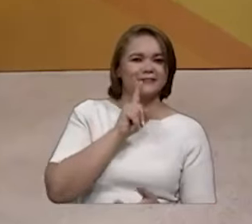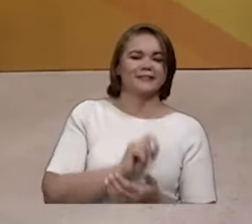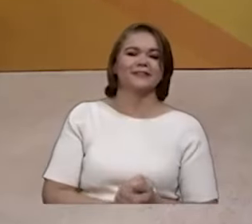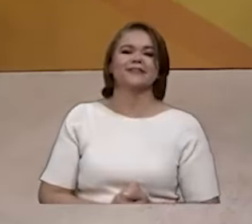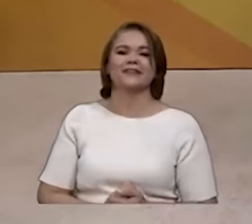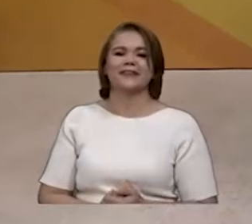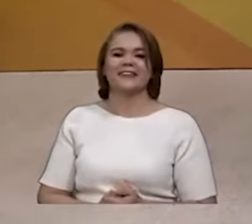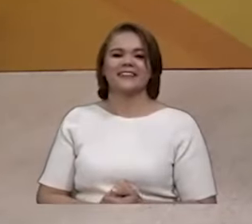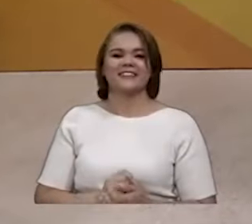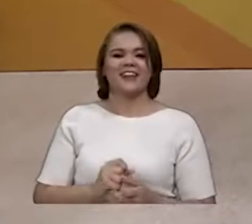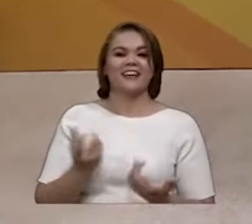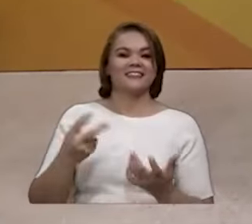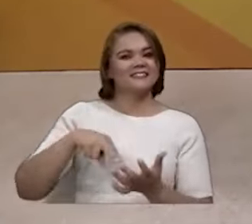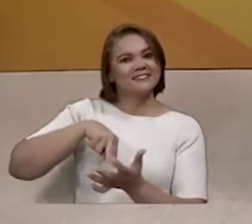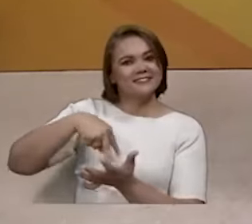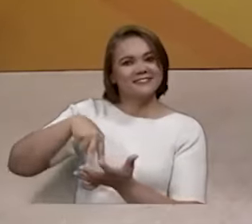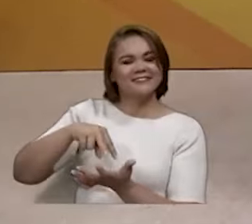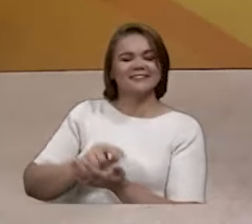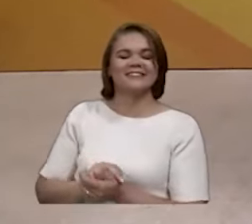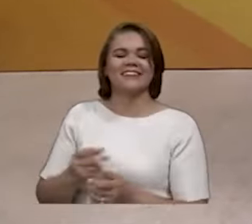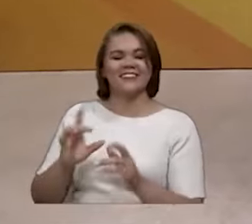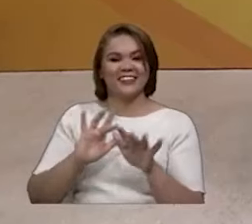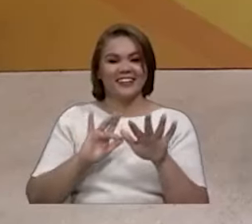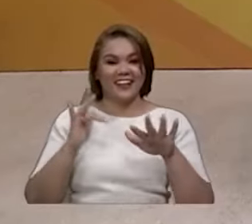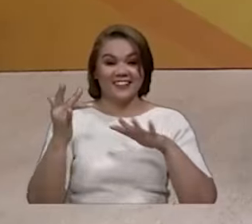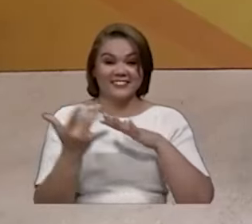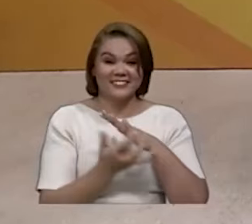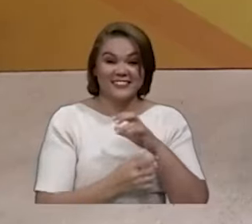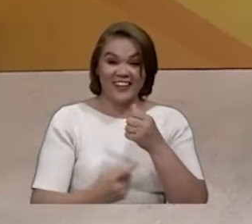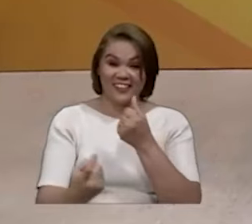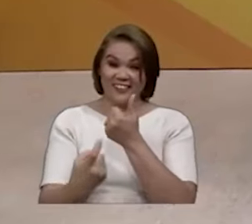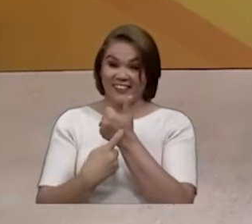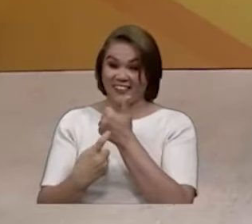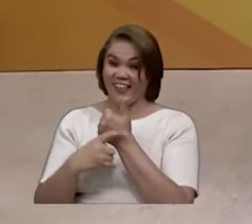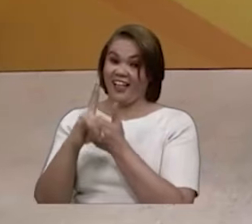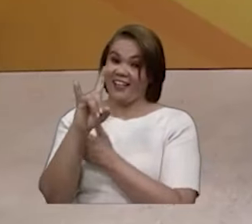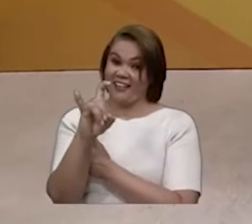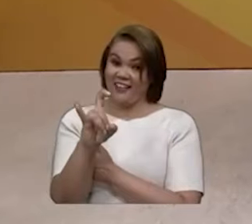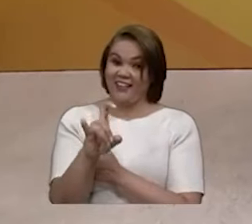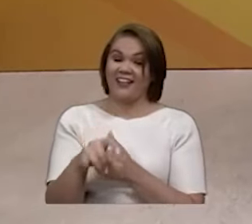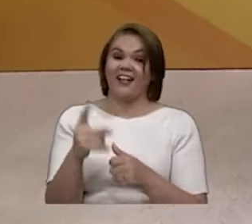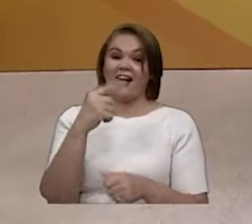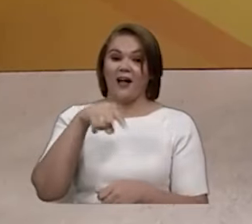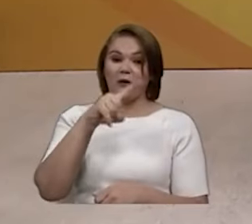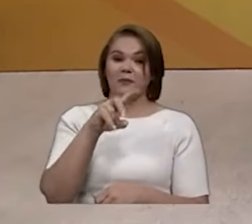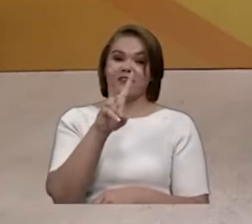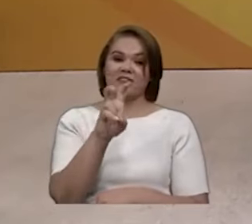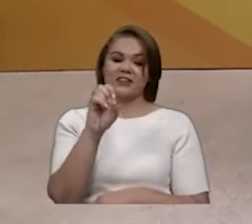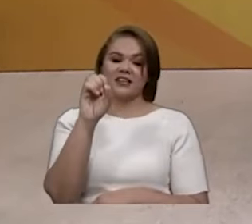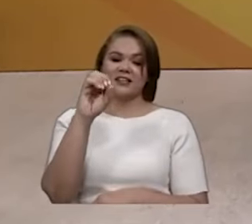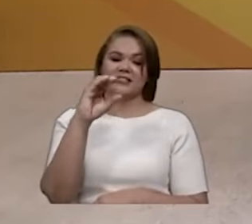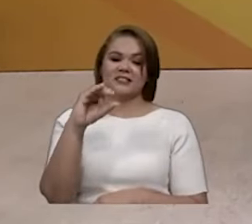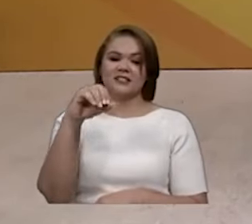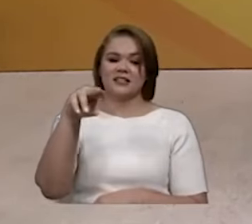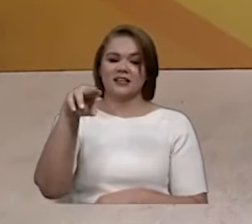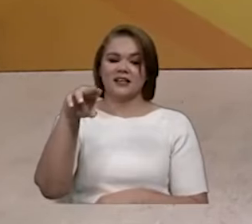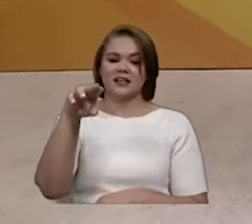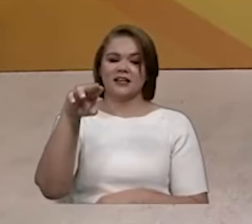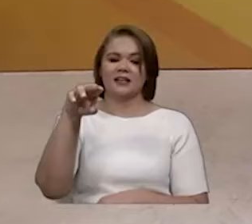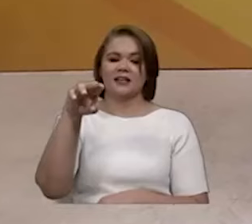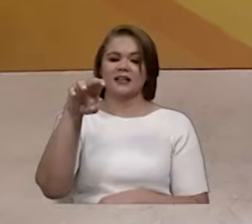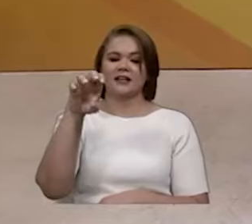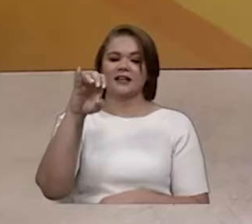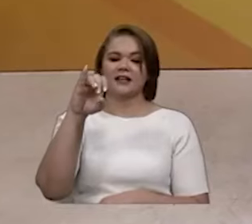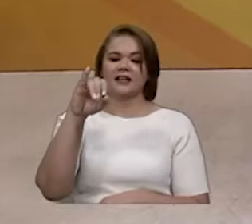Olha. Segue a gente também lá na rede social chamada Instagram. Eu tô lá no arroba Berciane, dois N's e no final. E